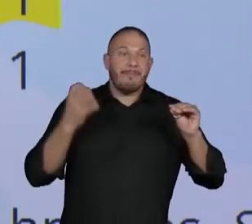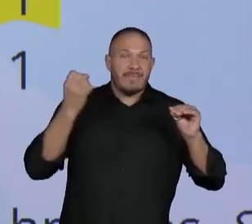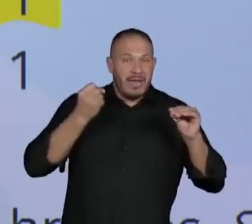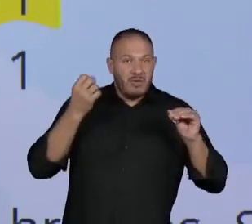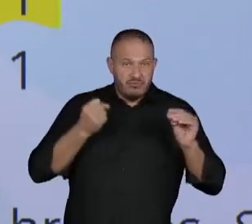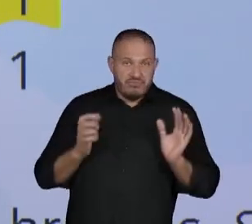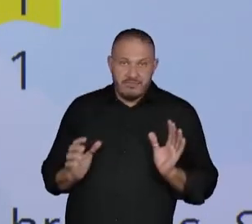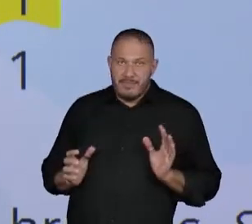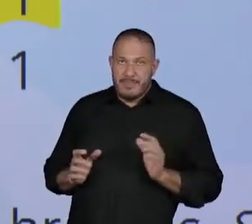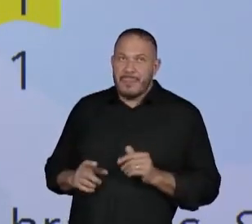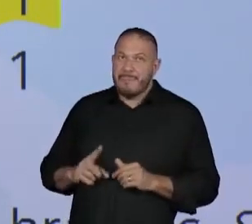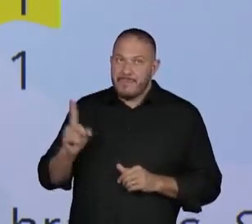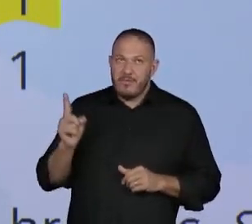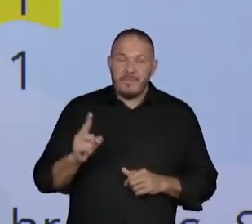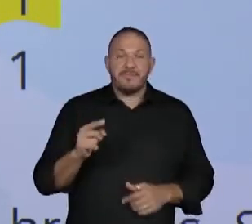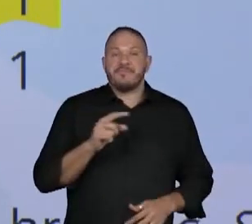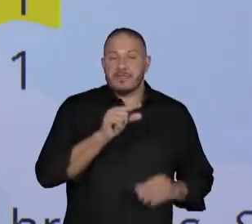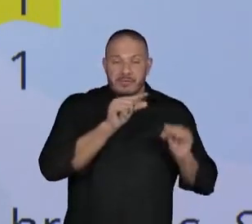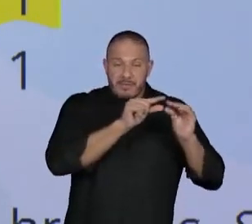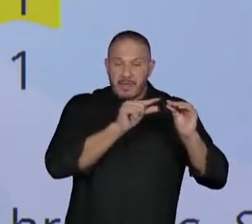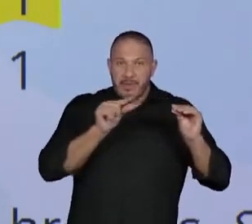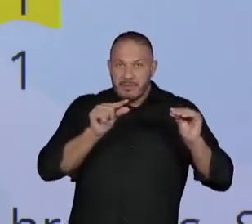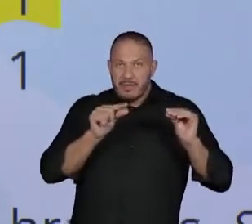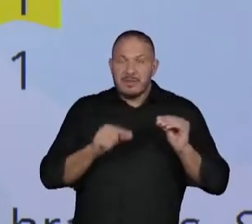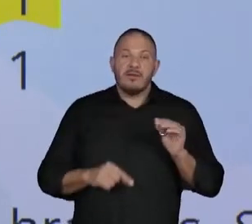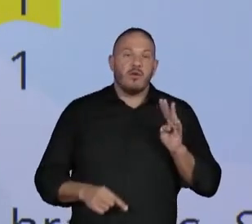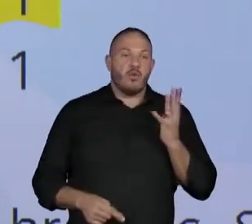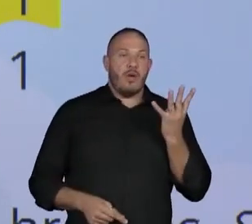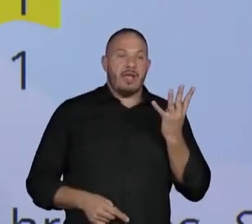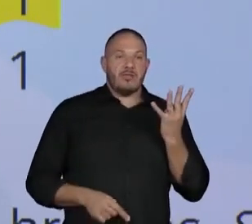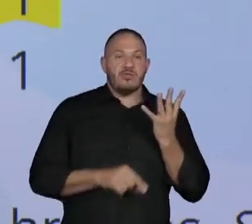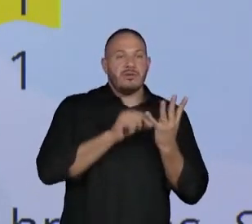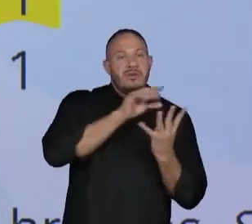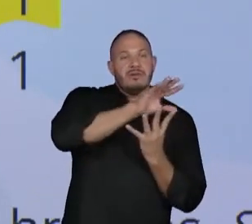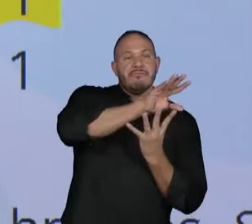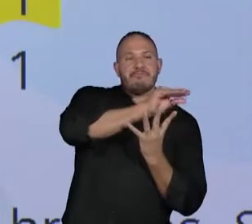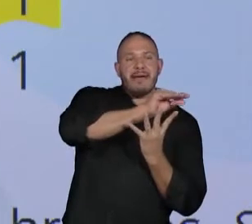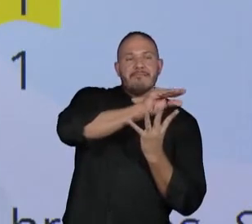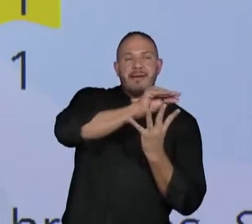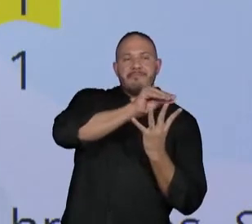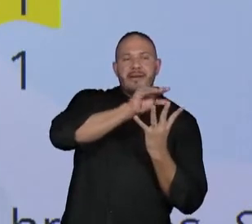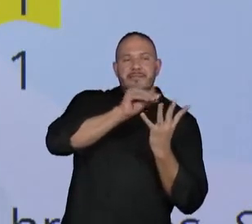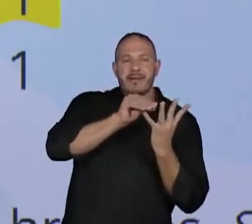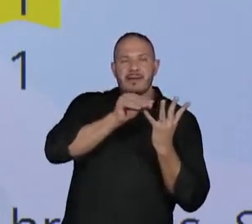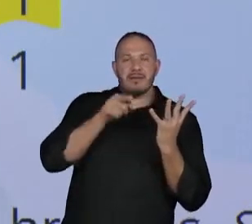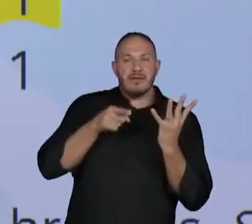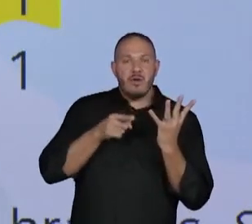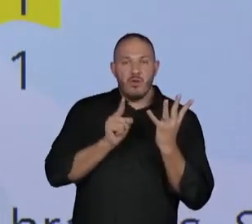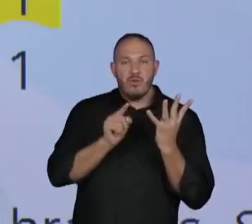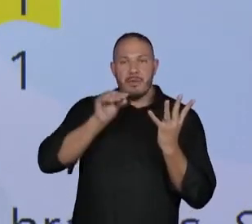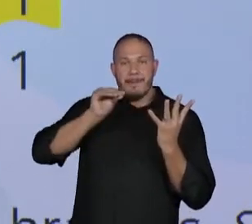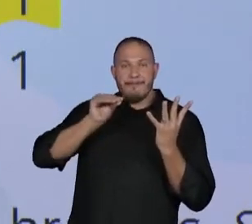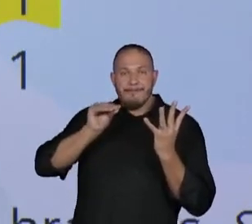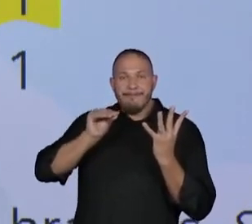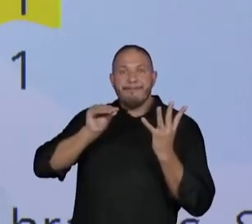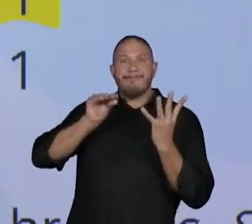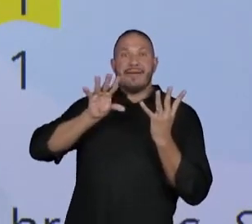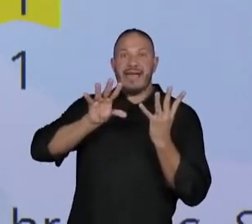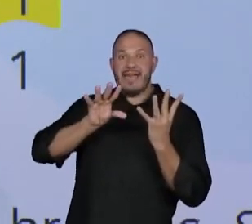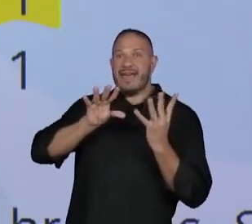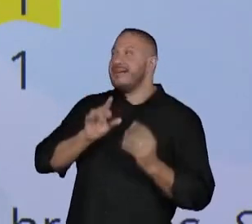brancos. Então, aqui na segunda linha, a gente tem 4 desligados. 1, 2, 3, 4. E